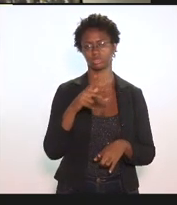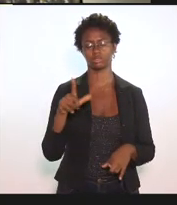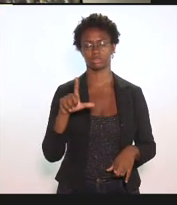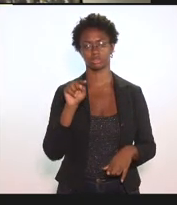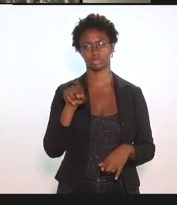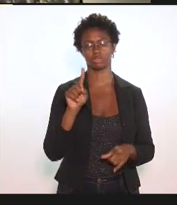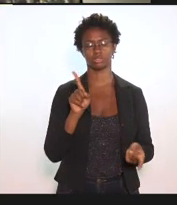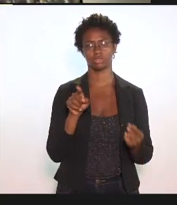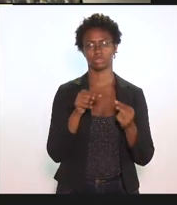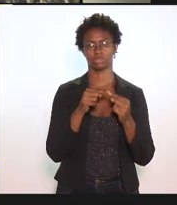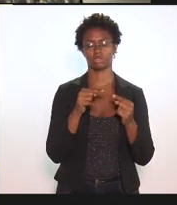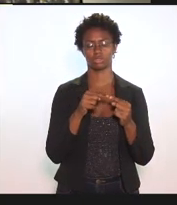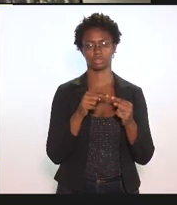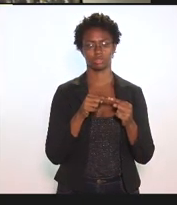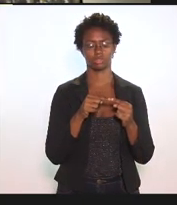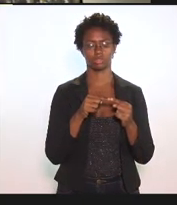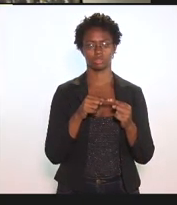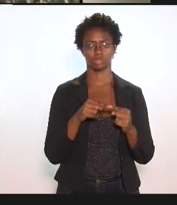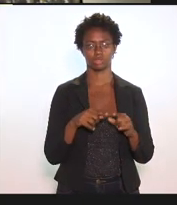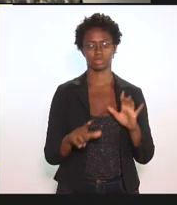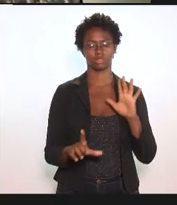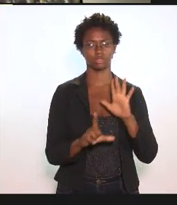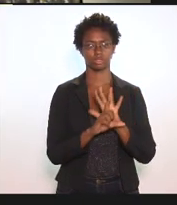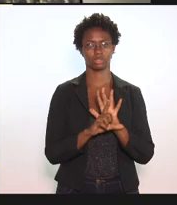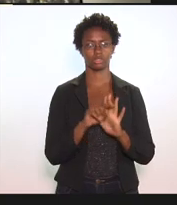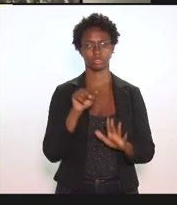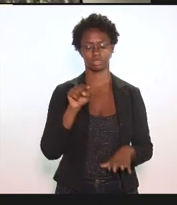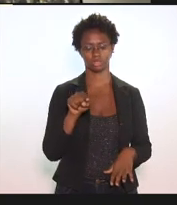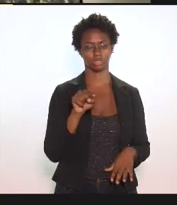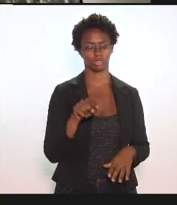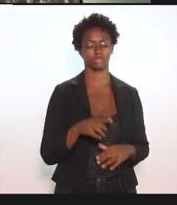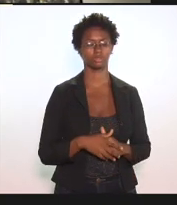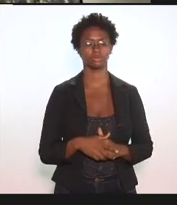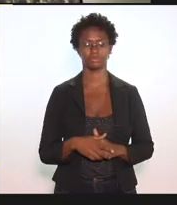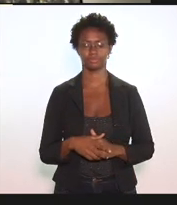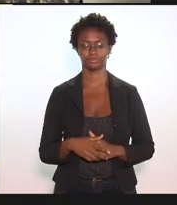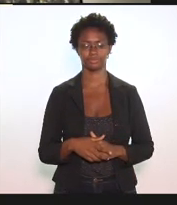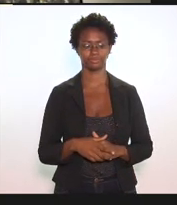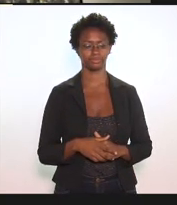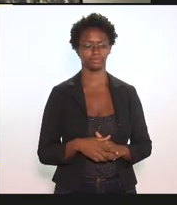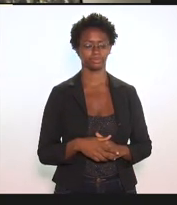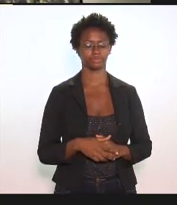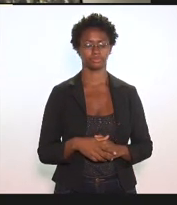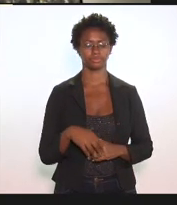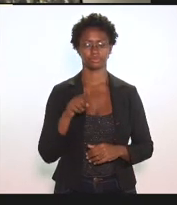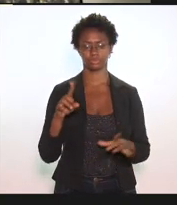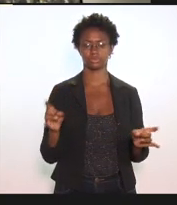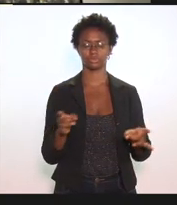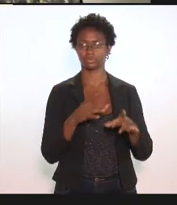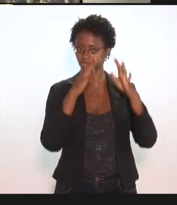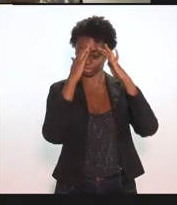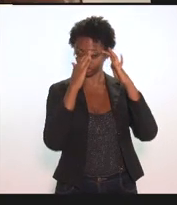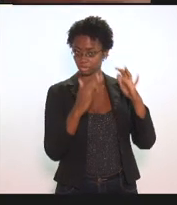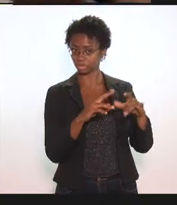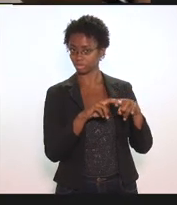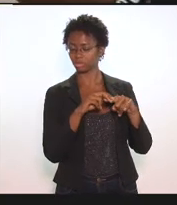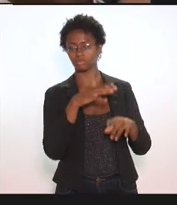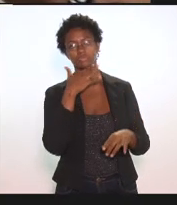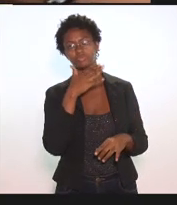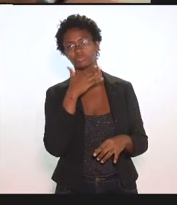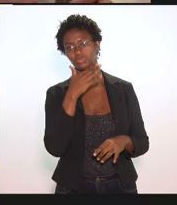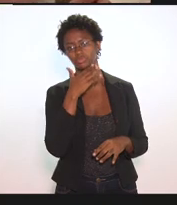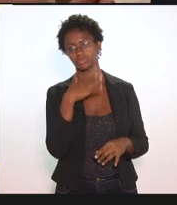acordo com a lei aí do MINC, né, que ele seja cumprido, porque não adianta nada a